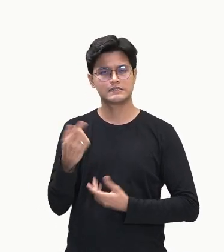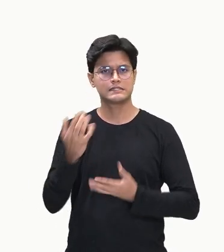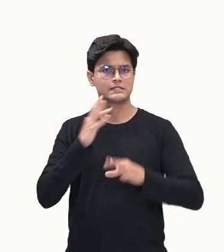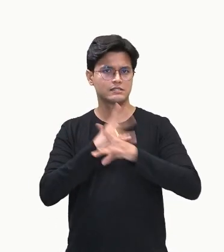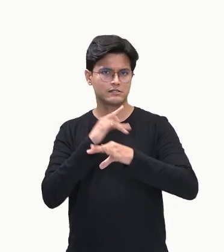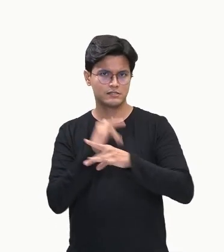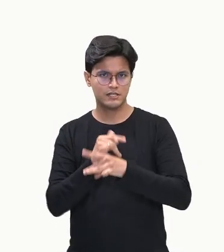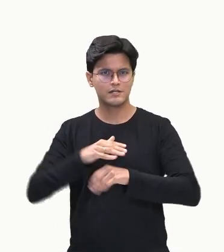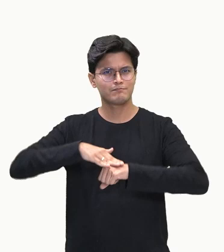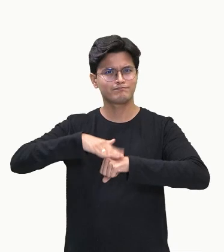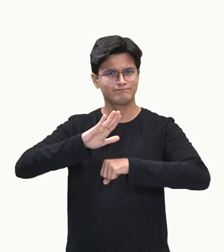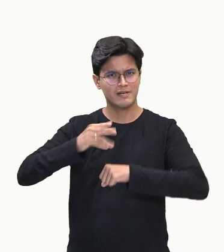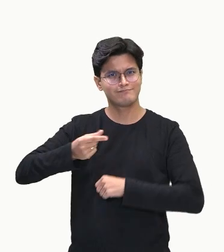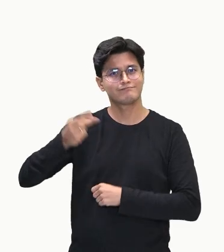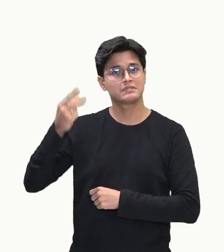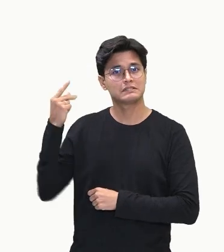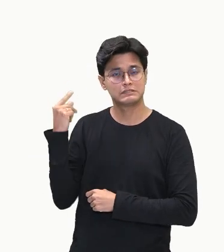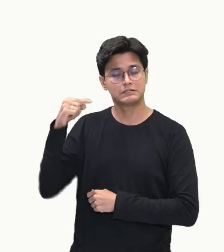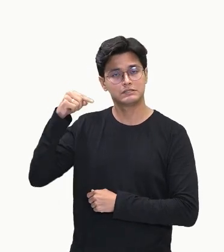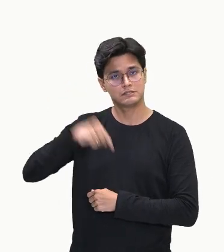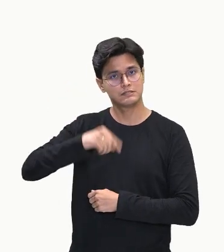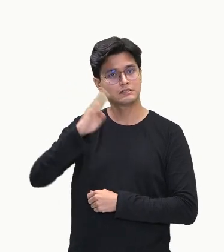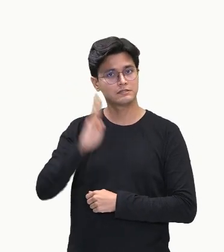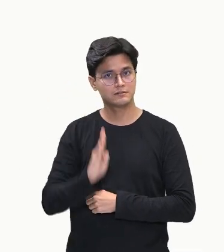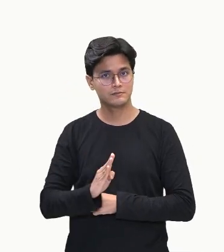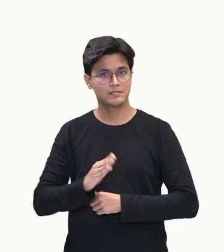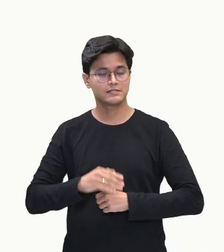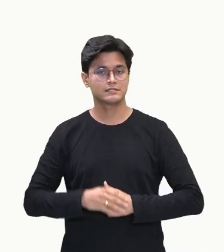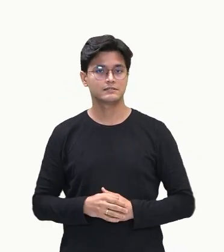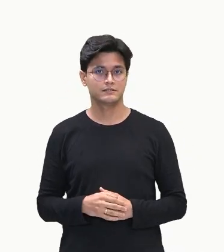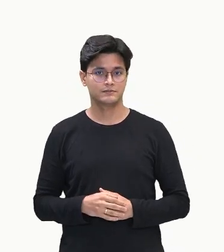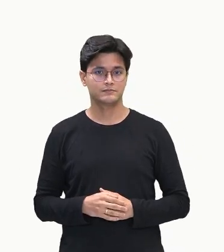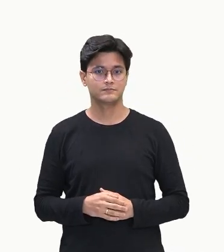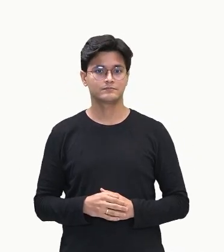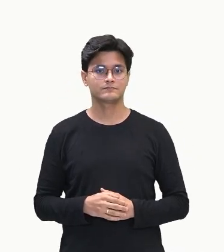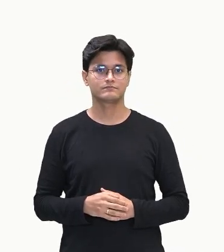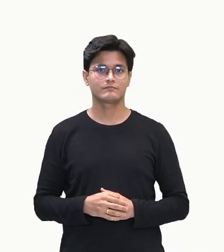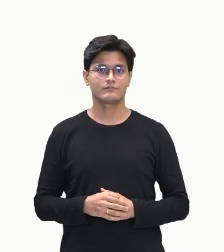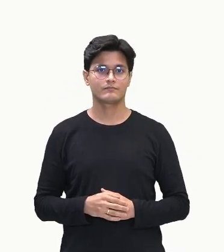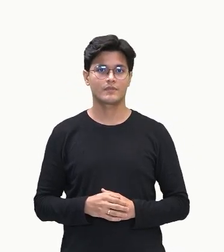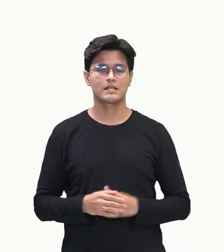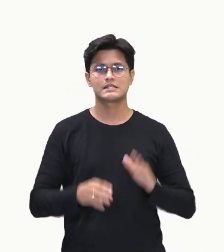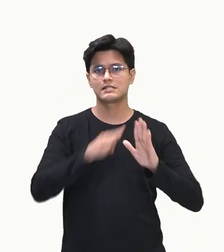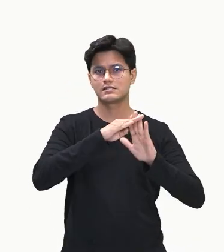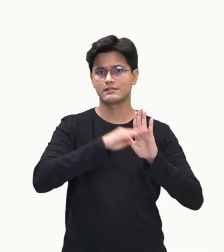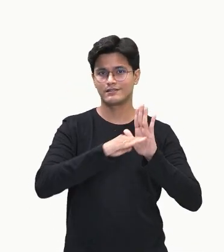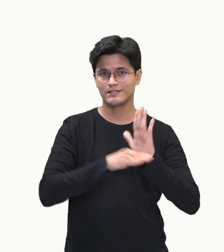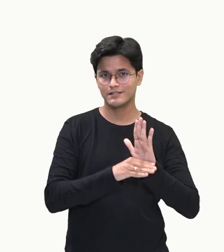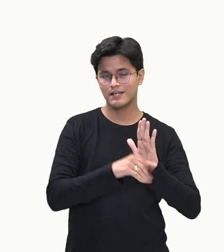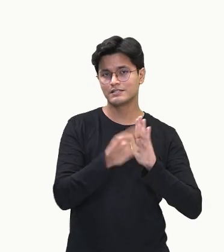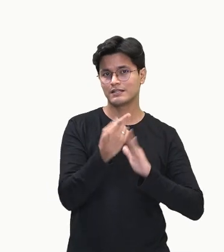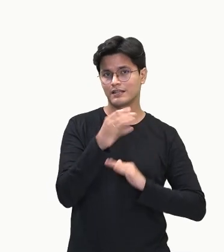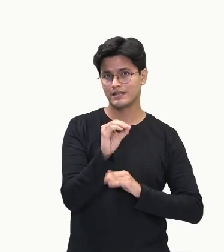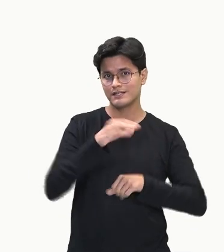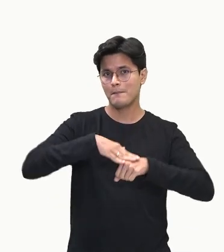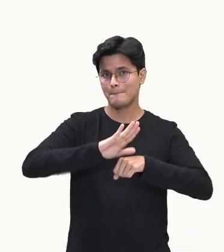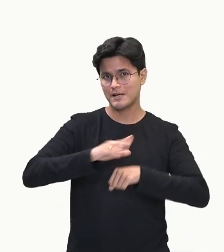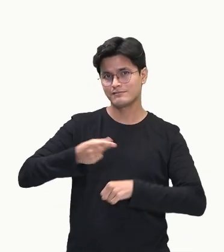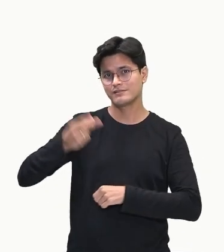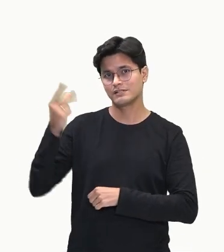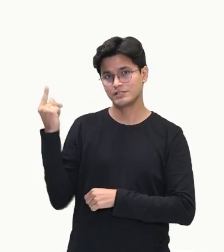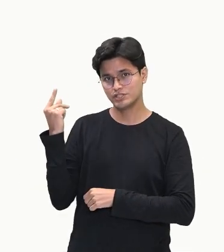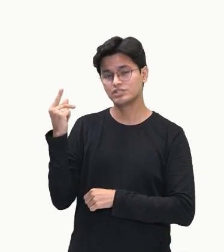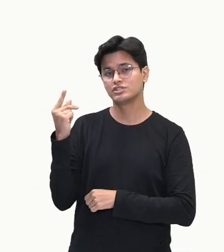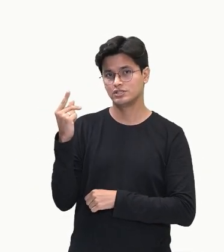nosso país, tá? As 10 cidades mais antigas do Brasil, elas estão localizadas